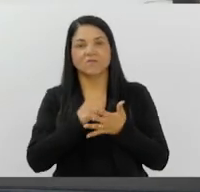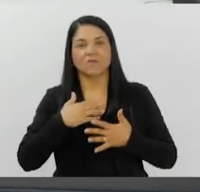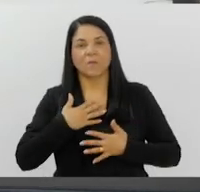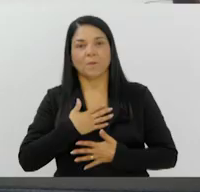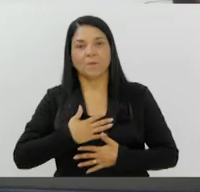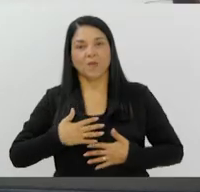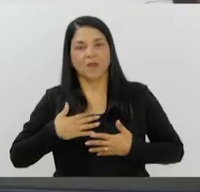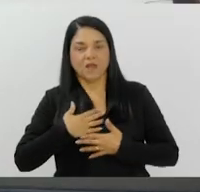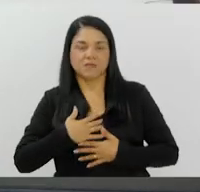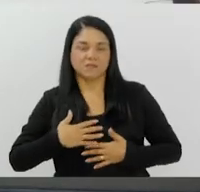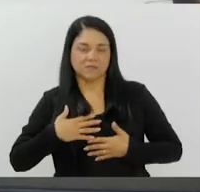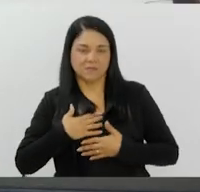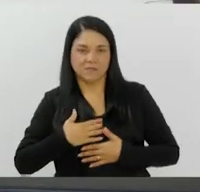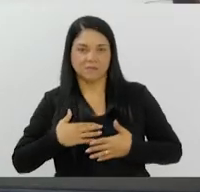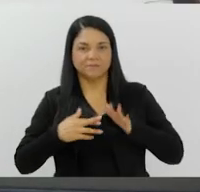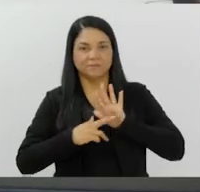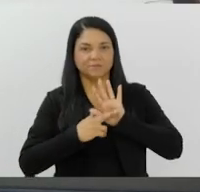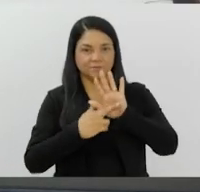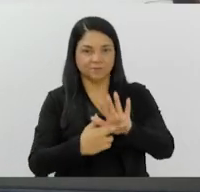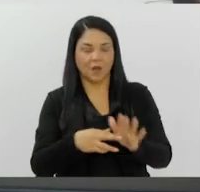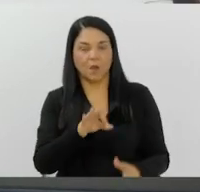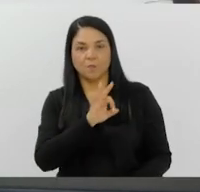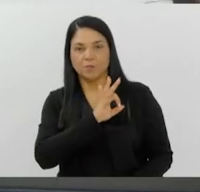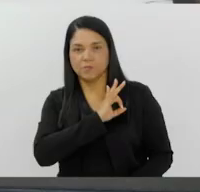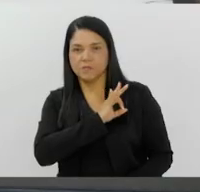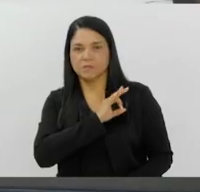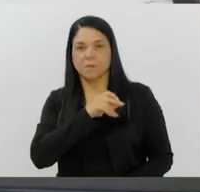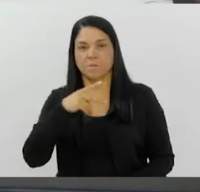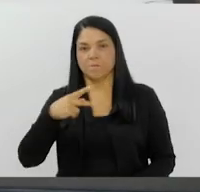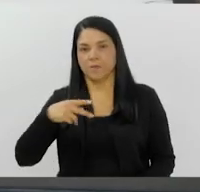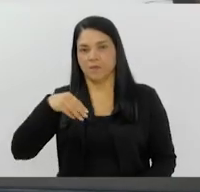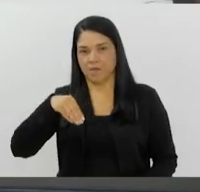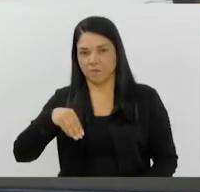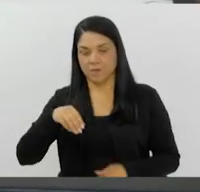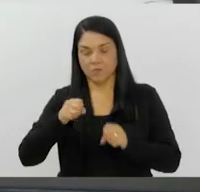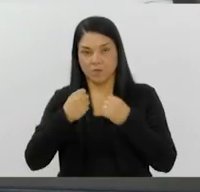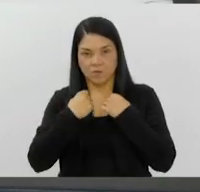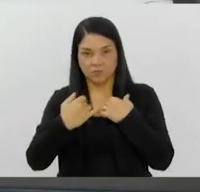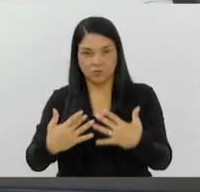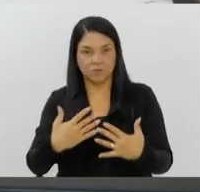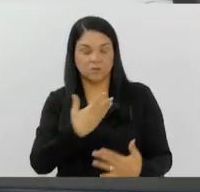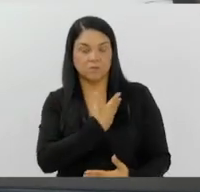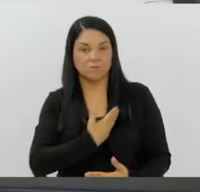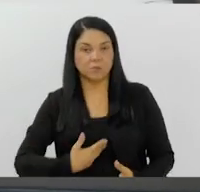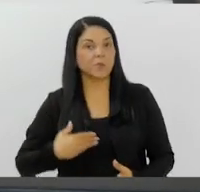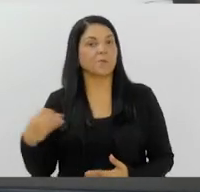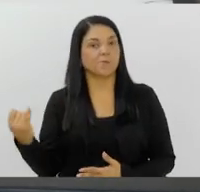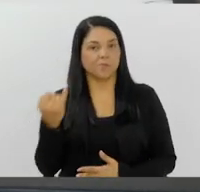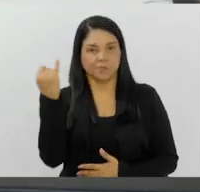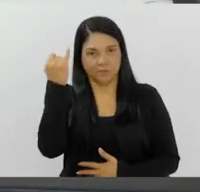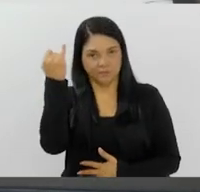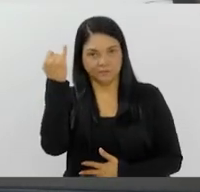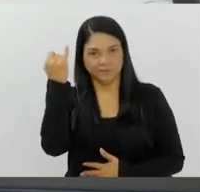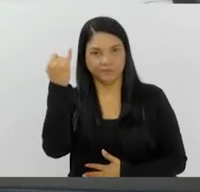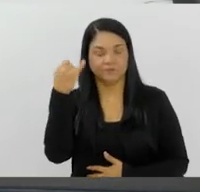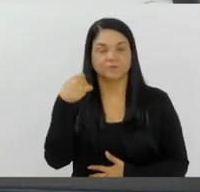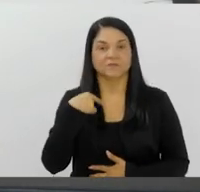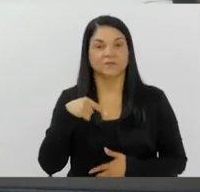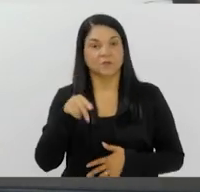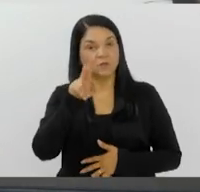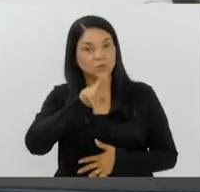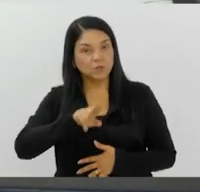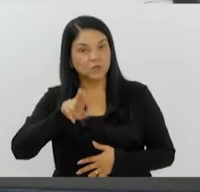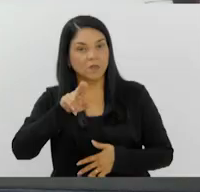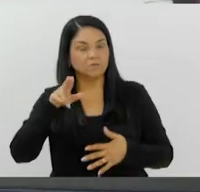prazer poder representar a polícia militar numa audiência pública tão relevante estamos aqui falando de uso